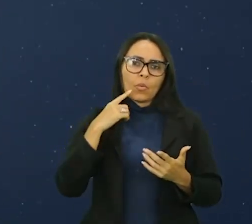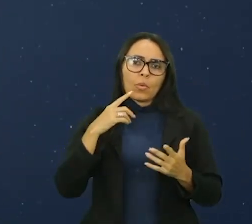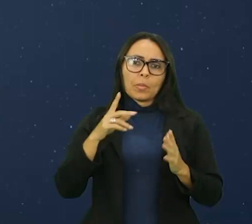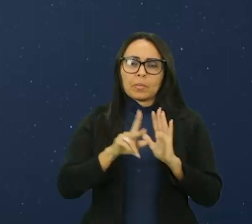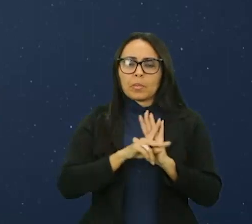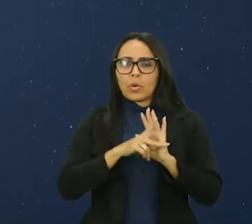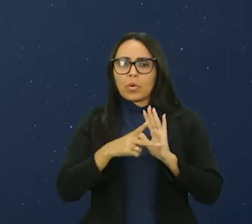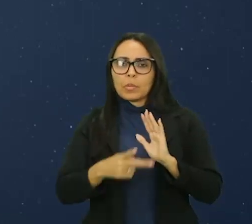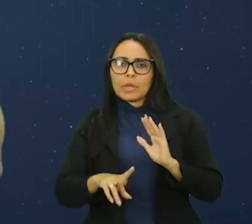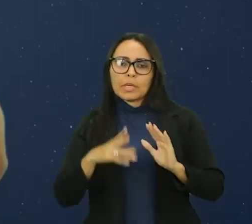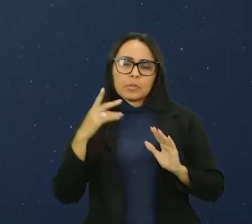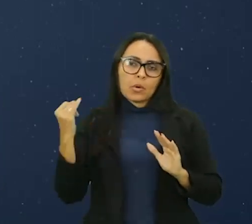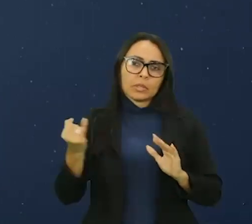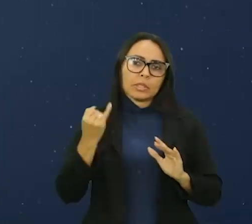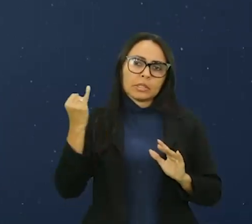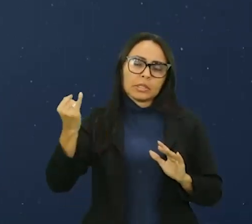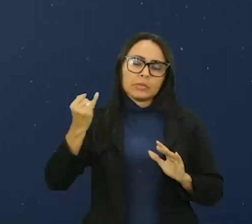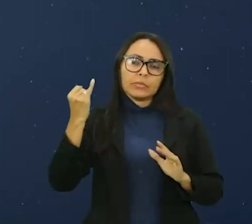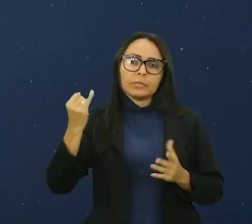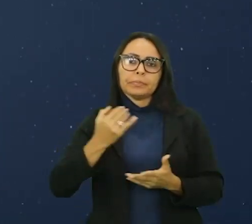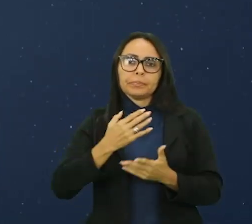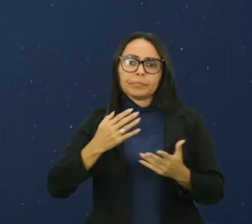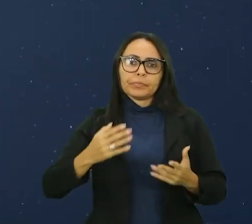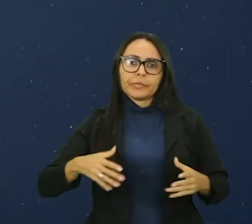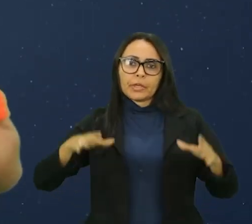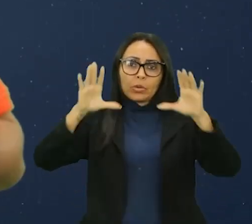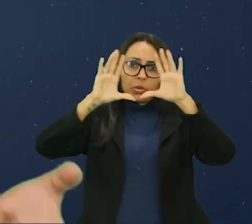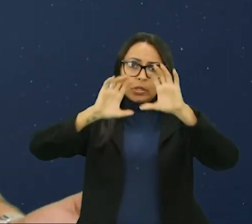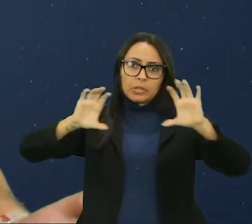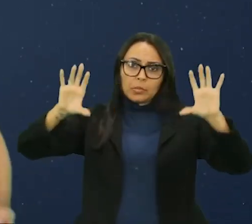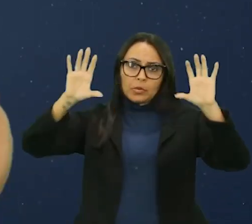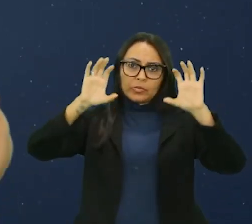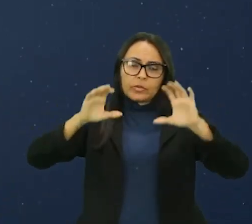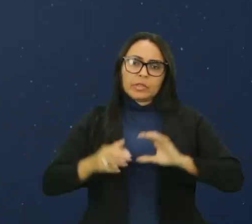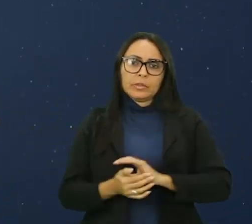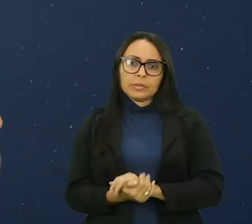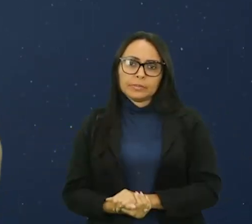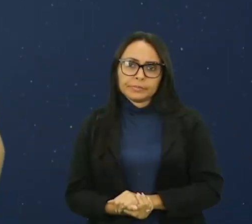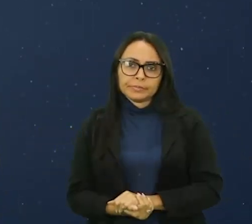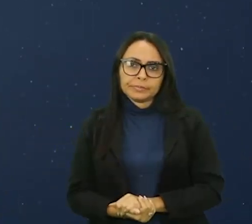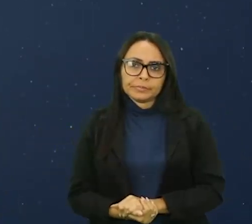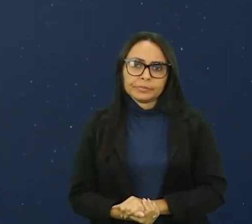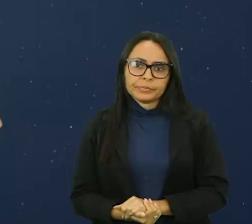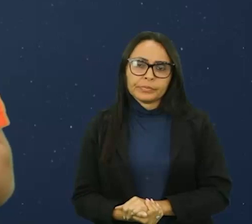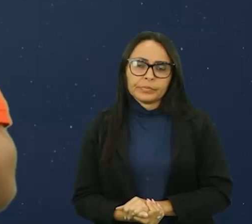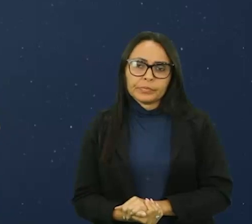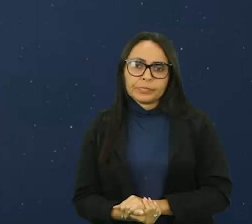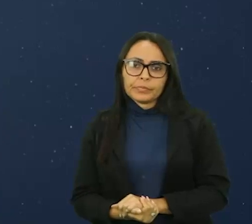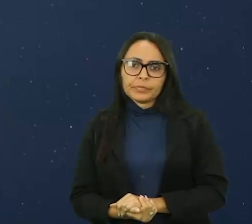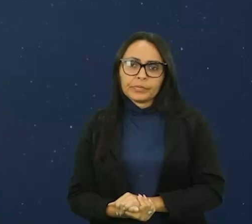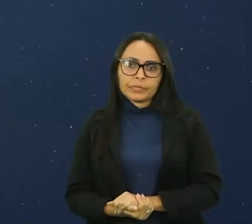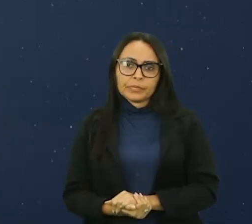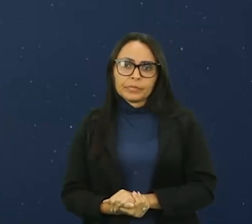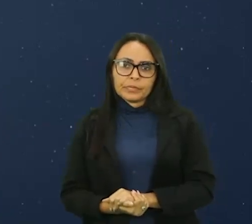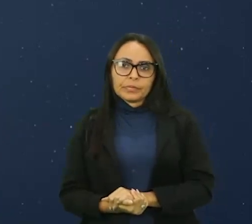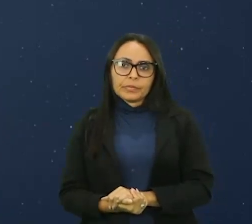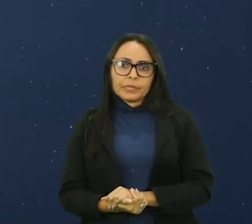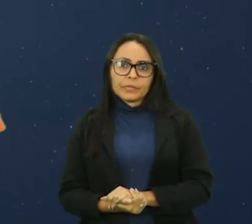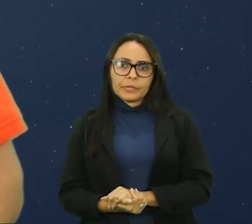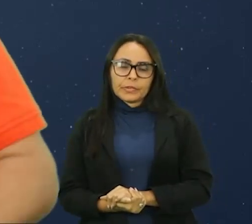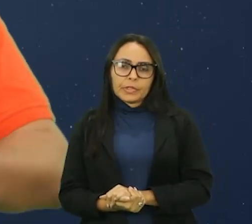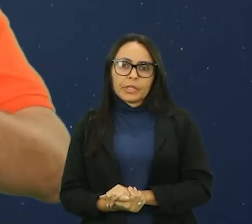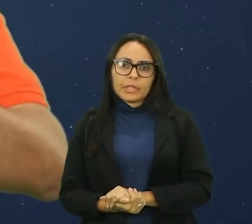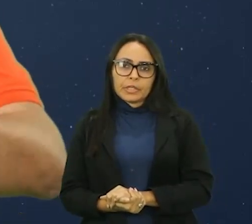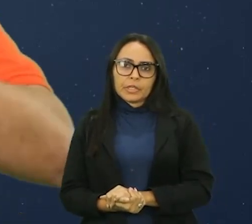de composição da atmosfera. E ela é fruto aí da evaporação, sei lá, dos oceanos,